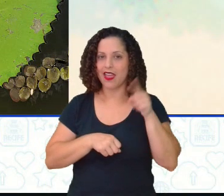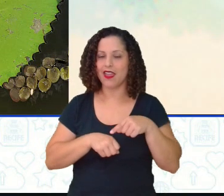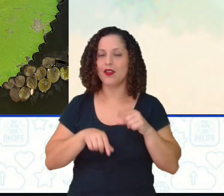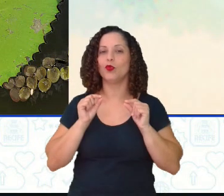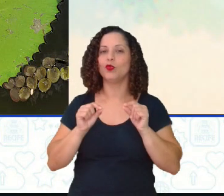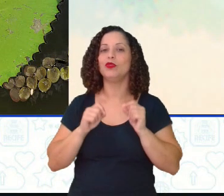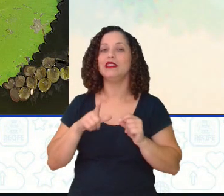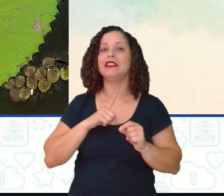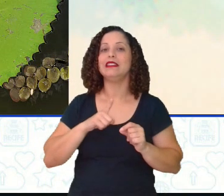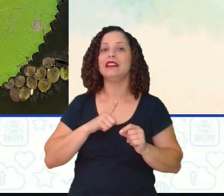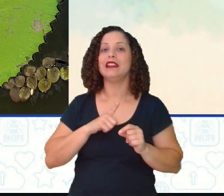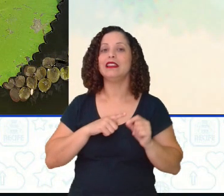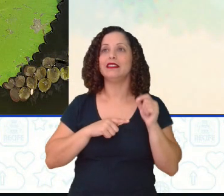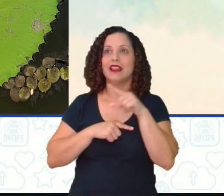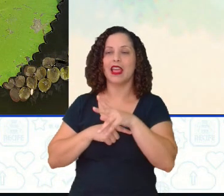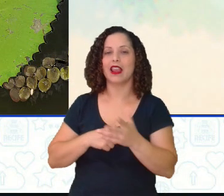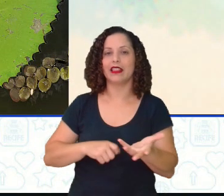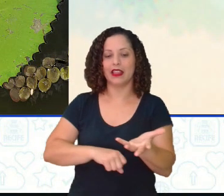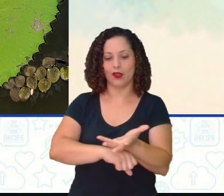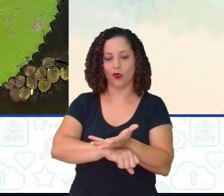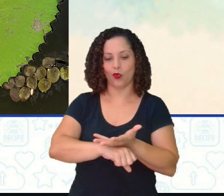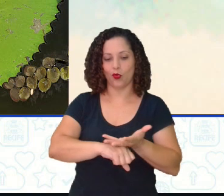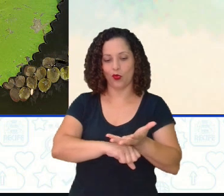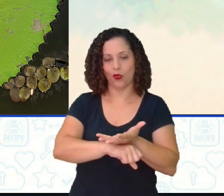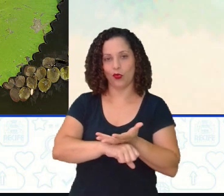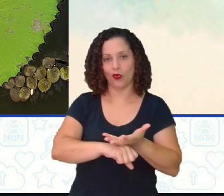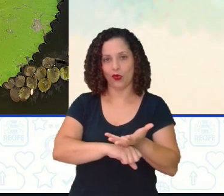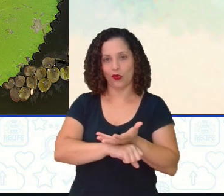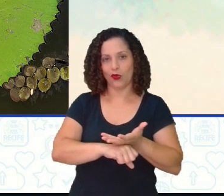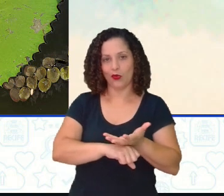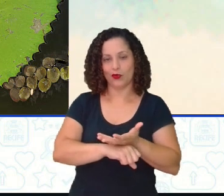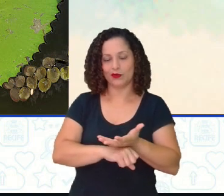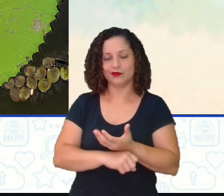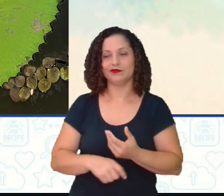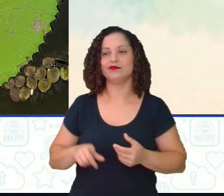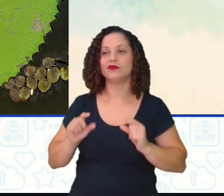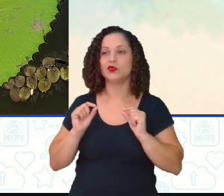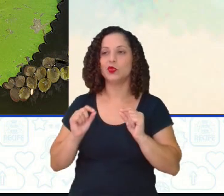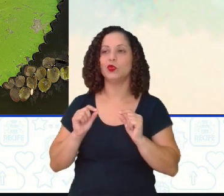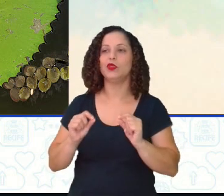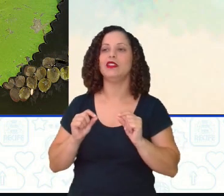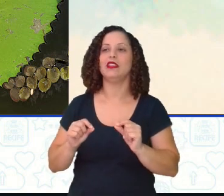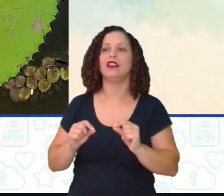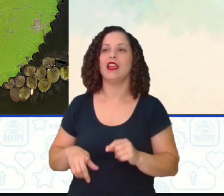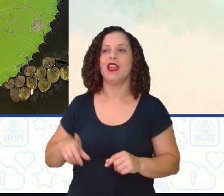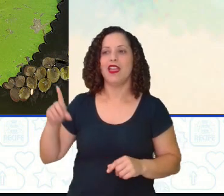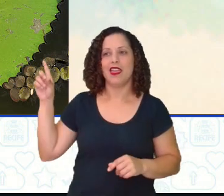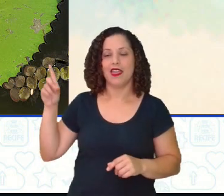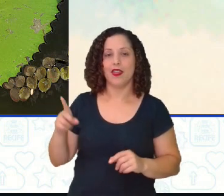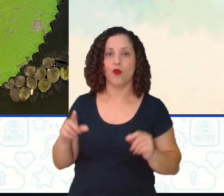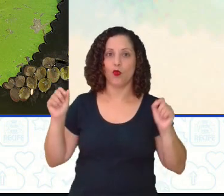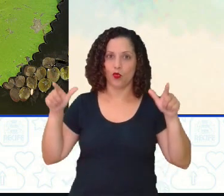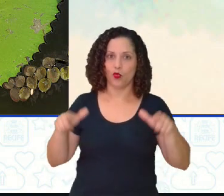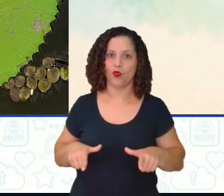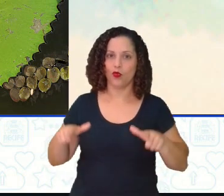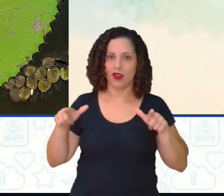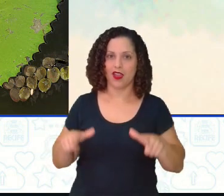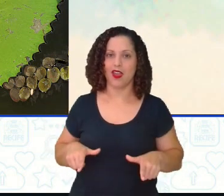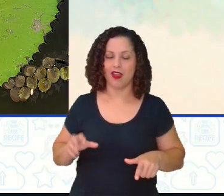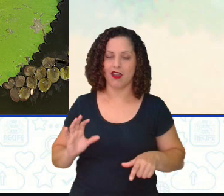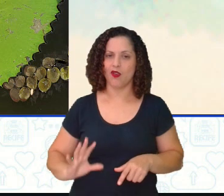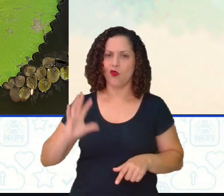Régia, né? O nome foi dado em alusão ao antigo engenho da Casa Forte. Nesse espaço